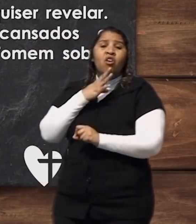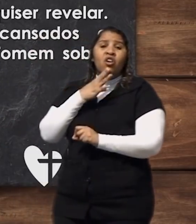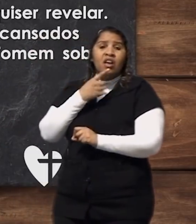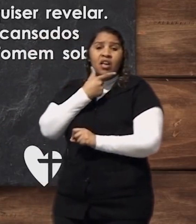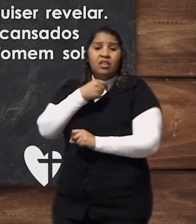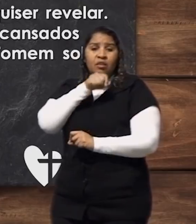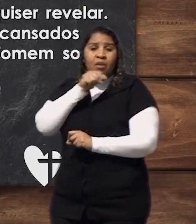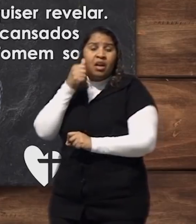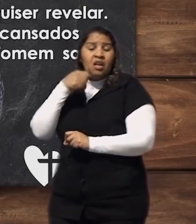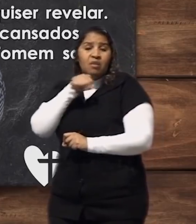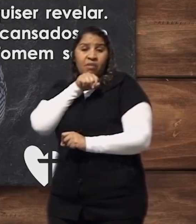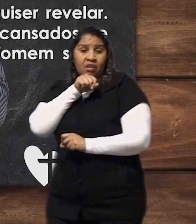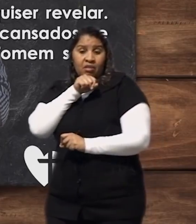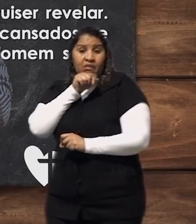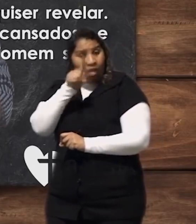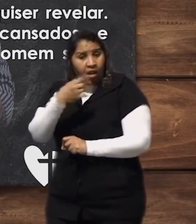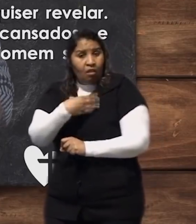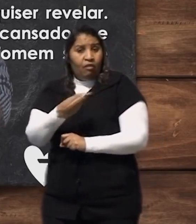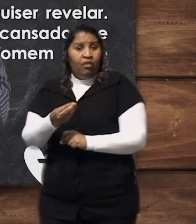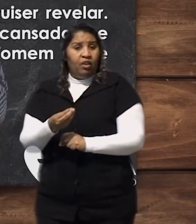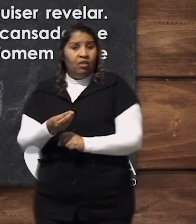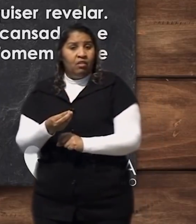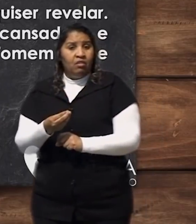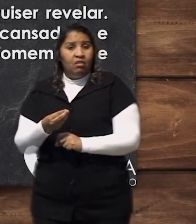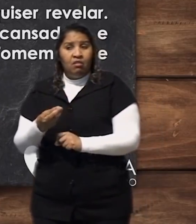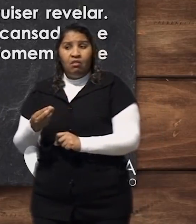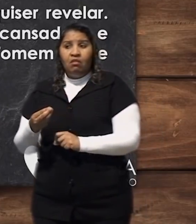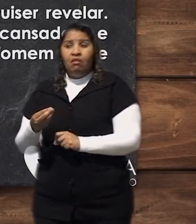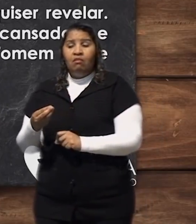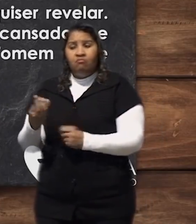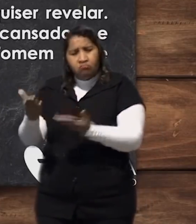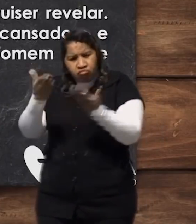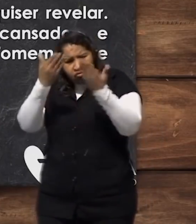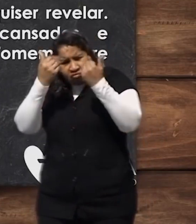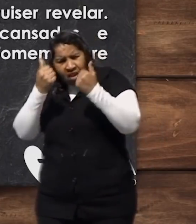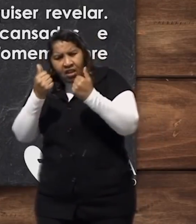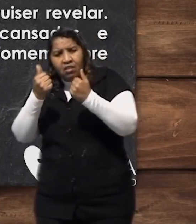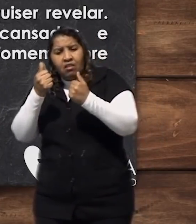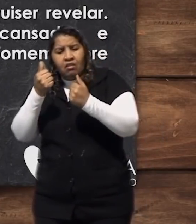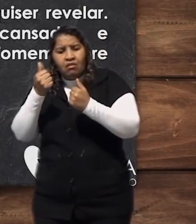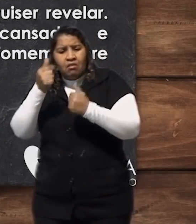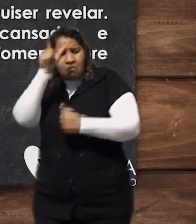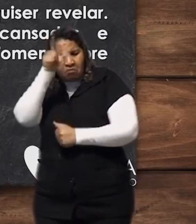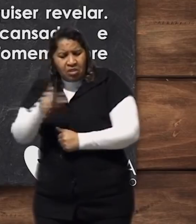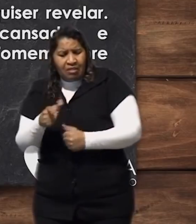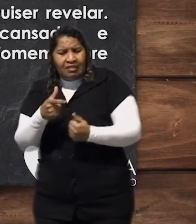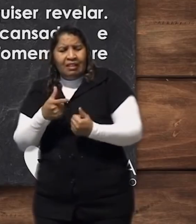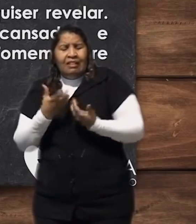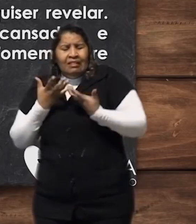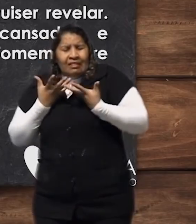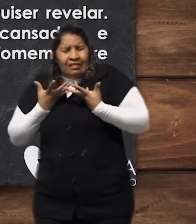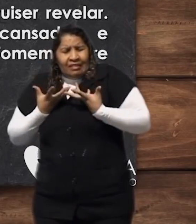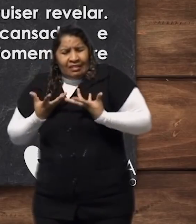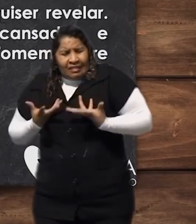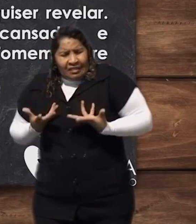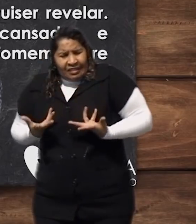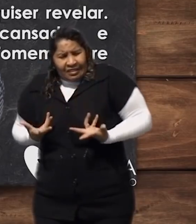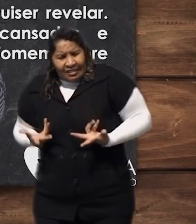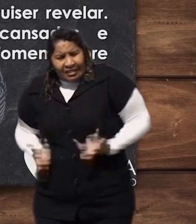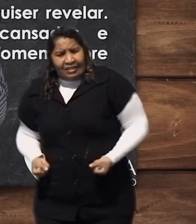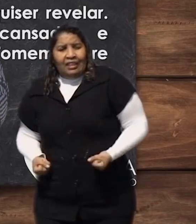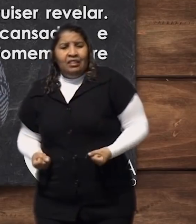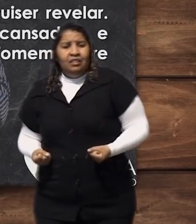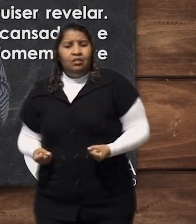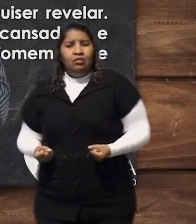todos que estão cansados e sobrecarregados e Eu lhes darei descanso tomem sobre vocês o meu jugo e aprendam de mim pois